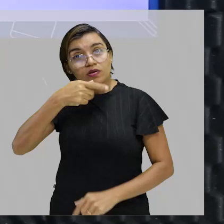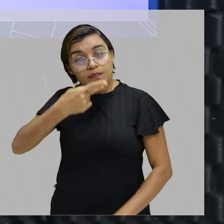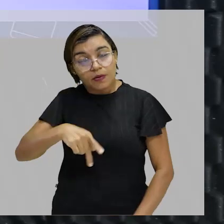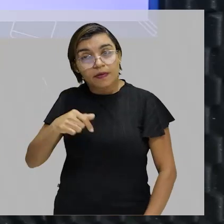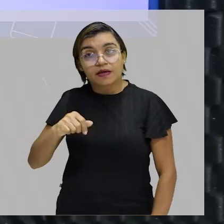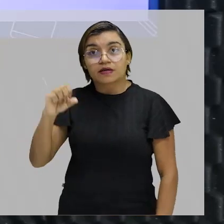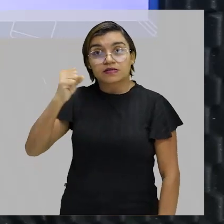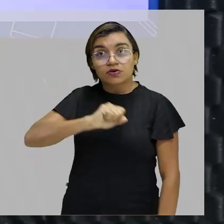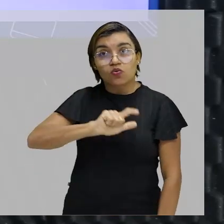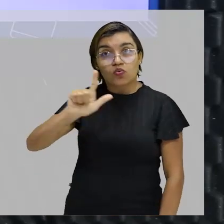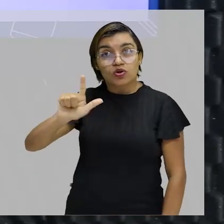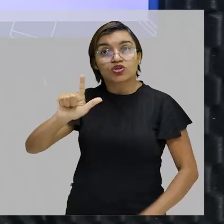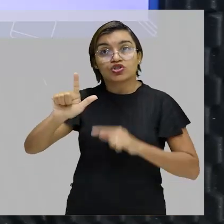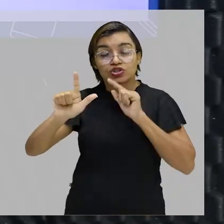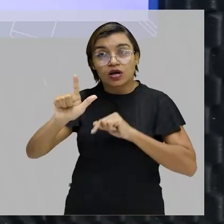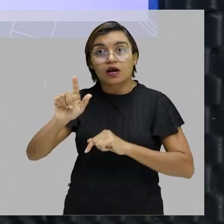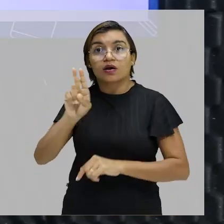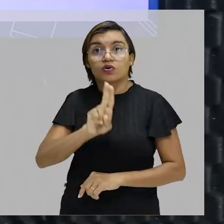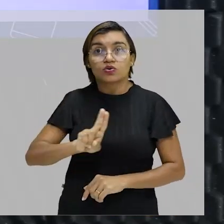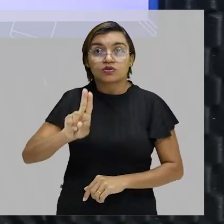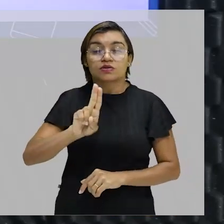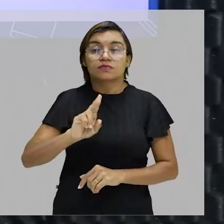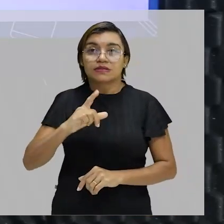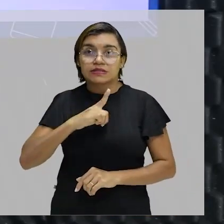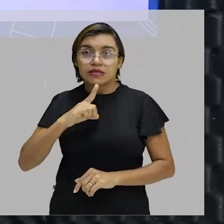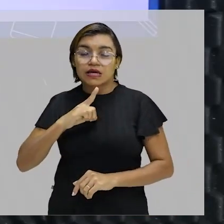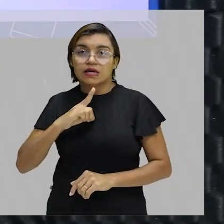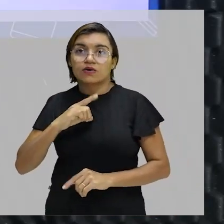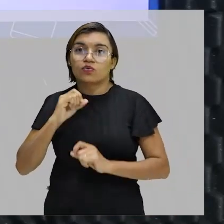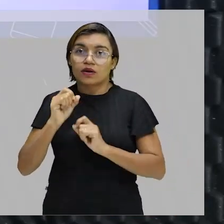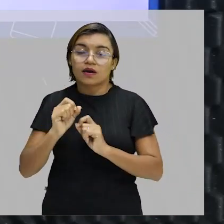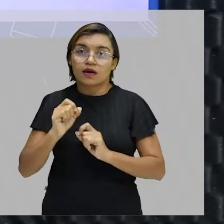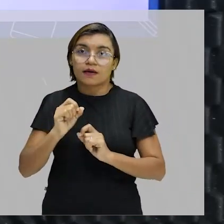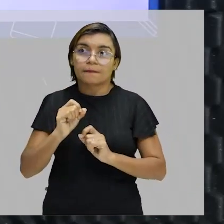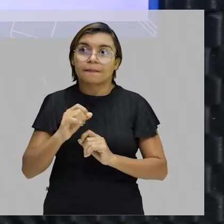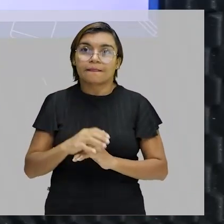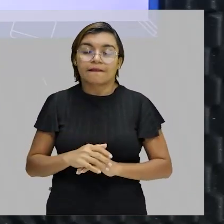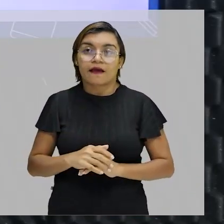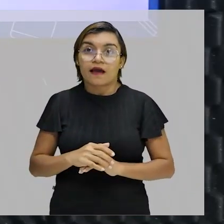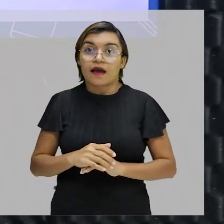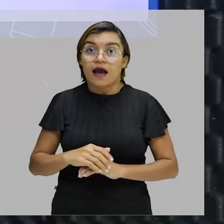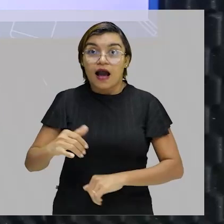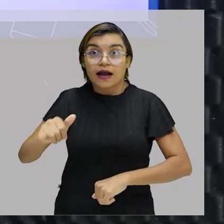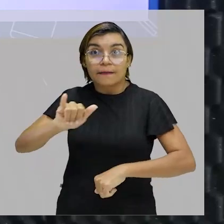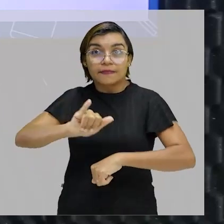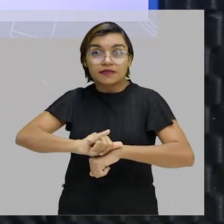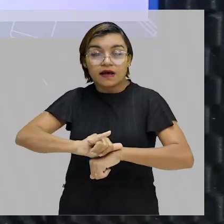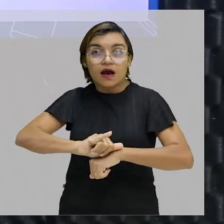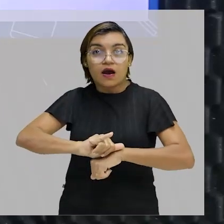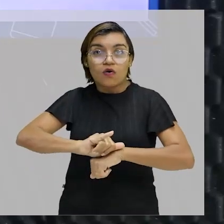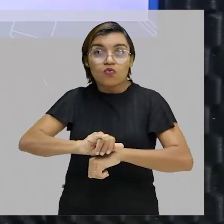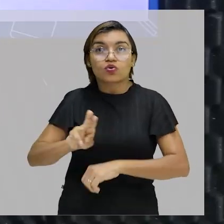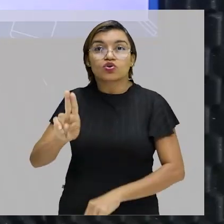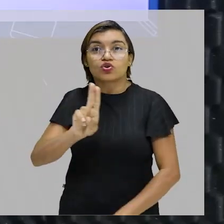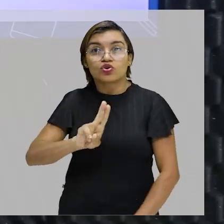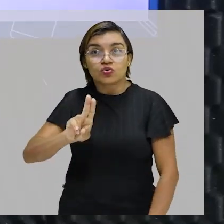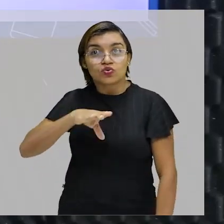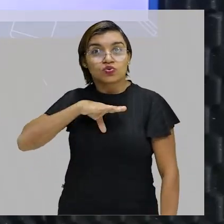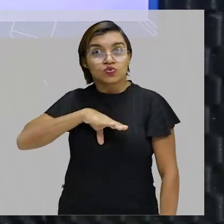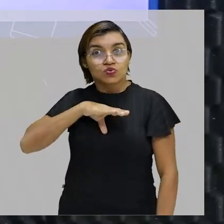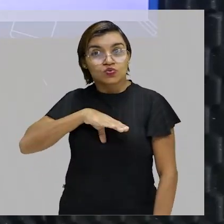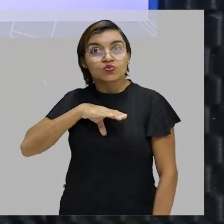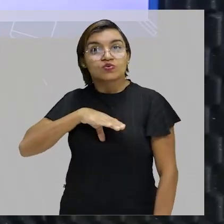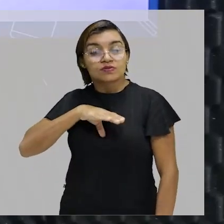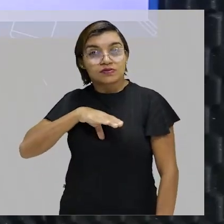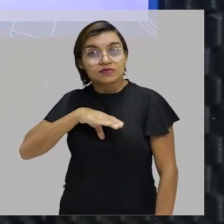Maranhão já tivemos o título, né, da capital que mais se fala bem o português, inclusive por conta do tu. Tu entendes